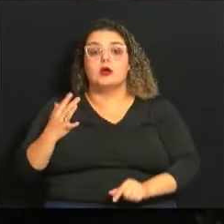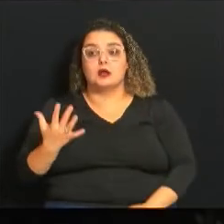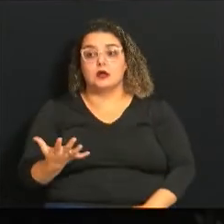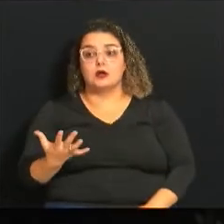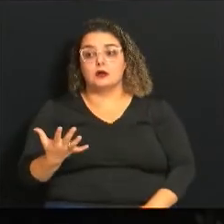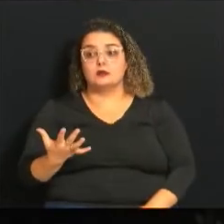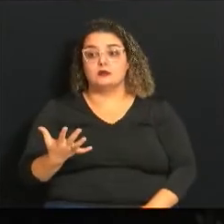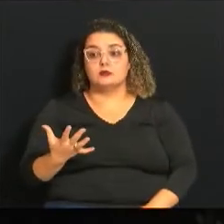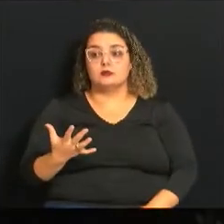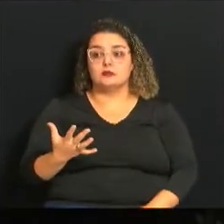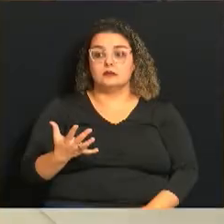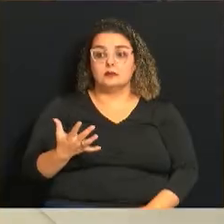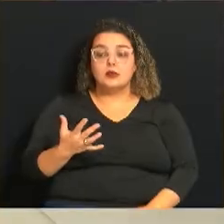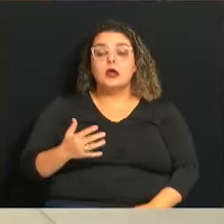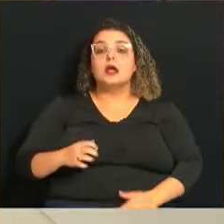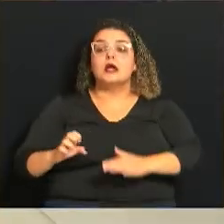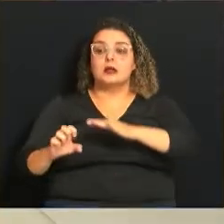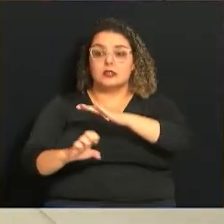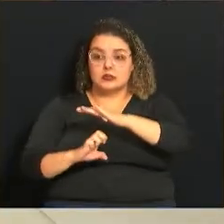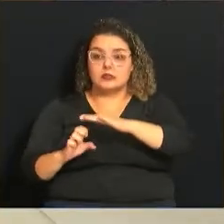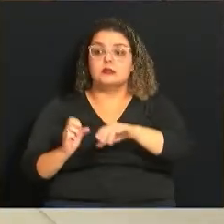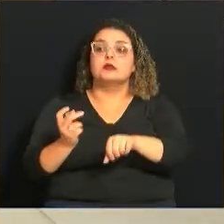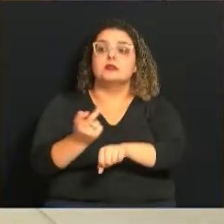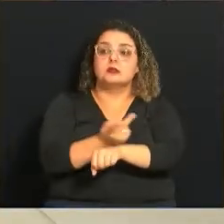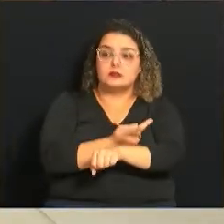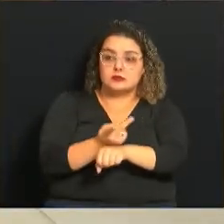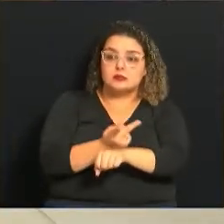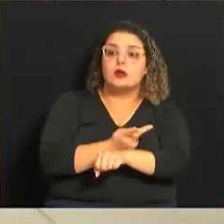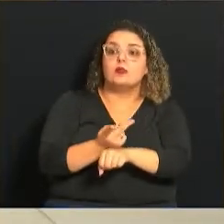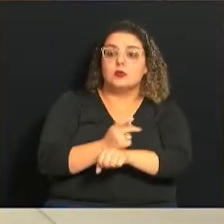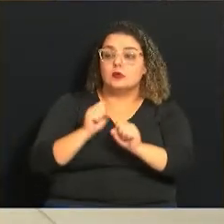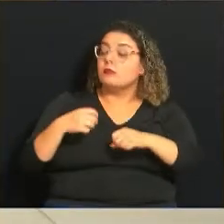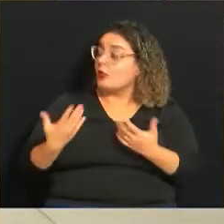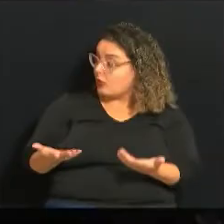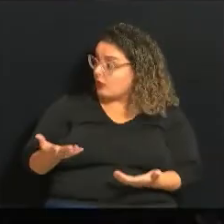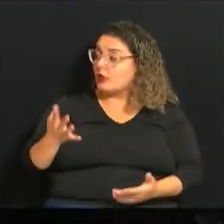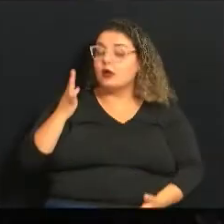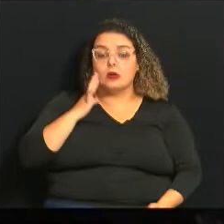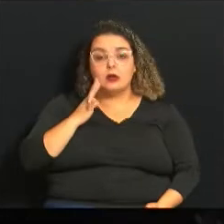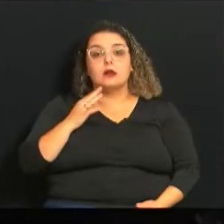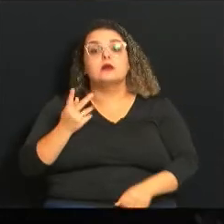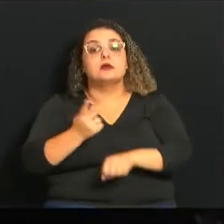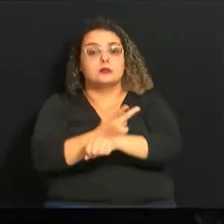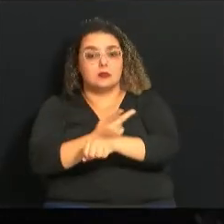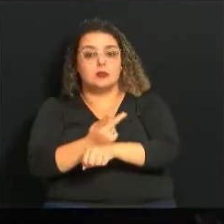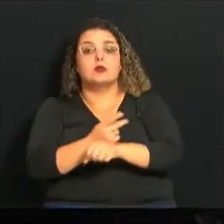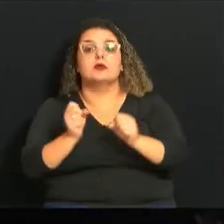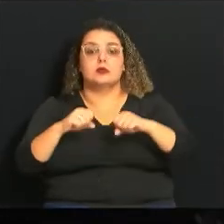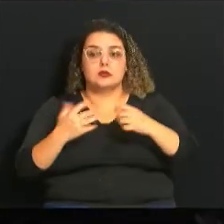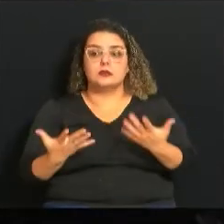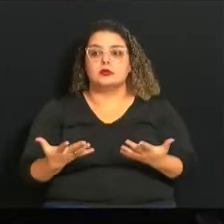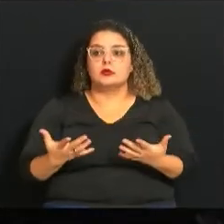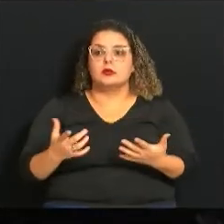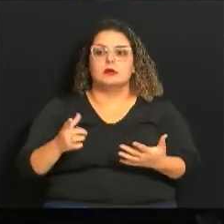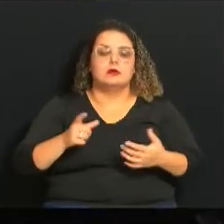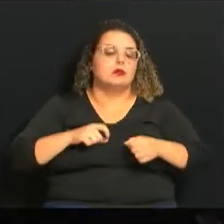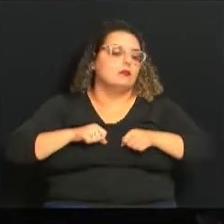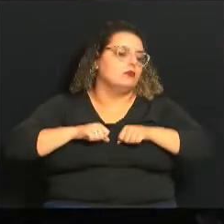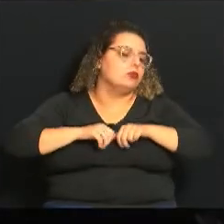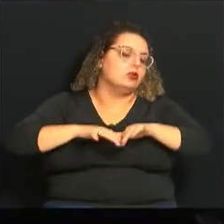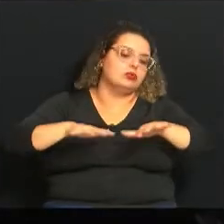essas empresas estão à procura sim. Olha só que legal. Estão à procura sim e tem espaço para vários